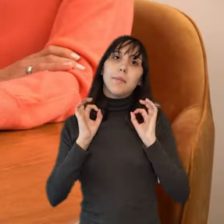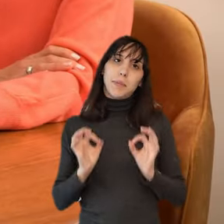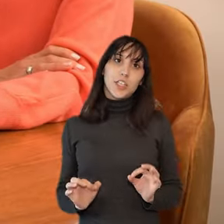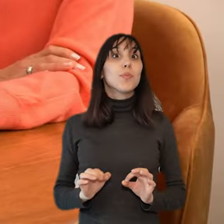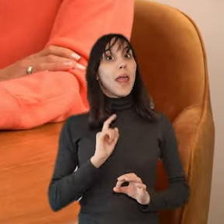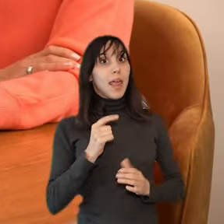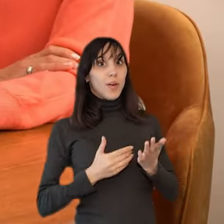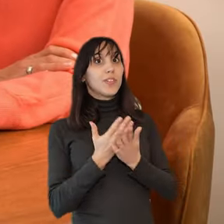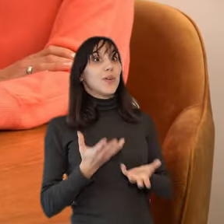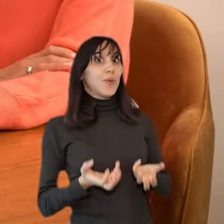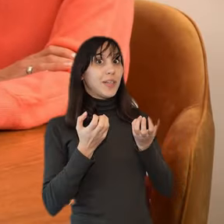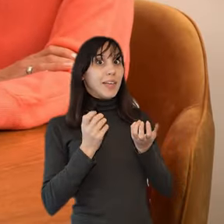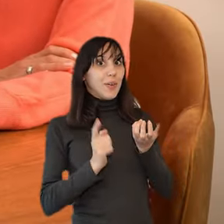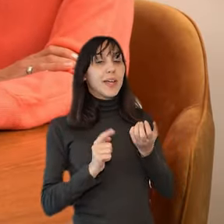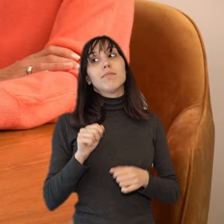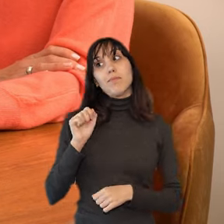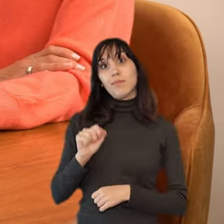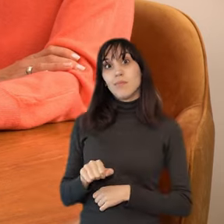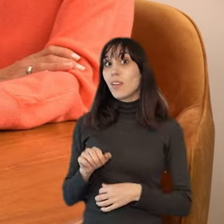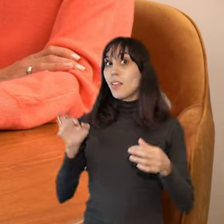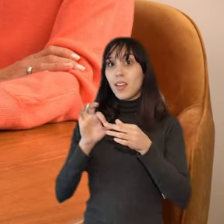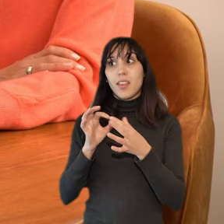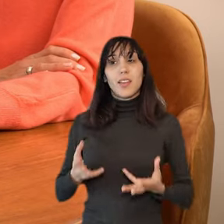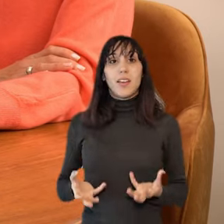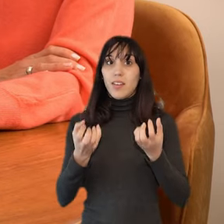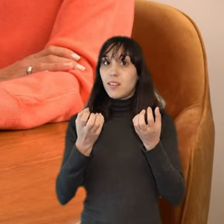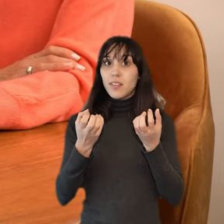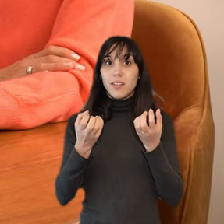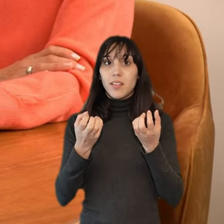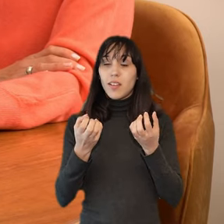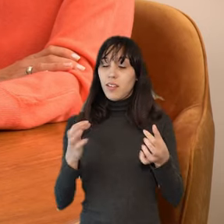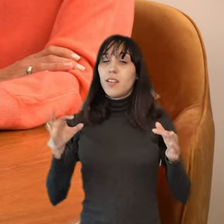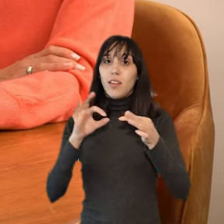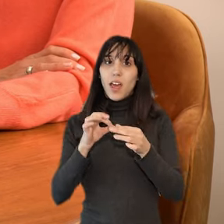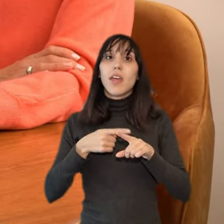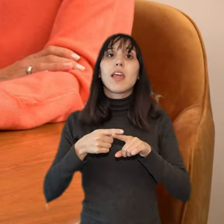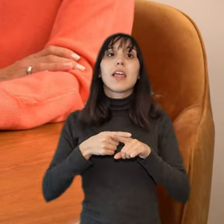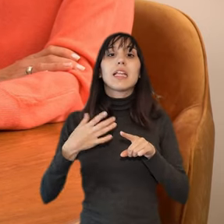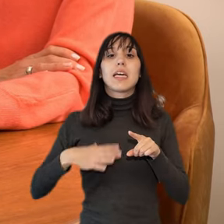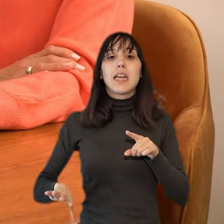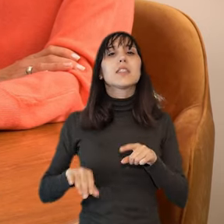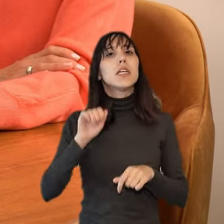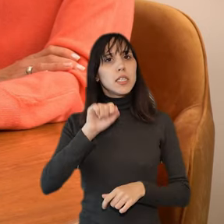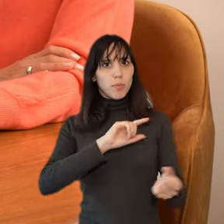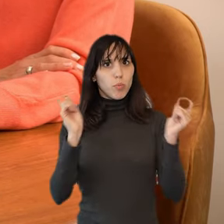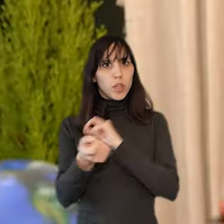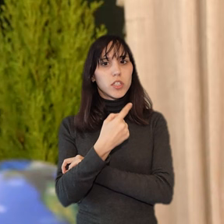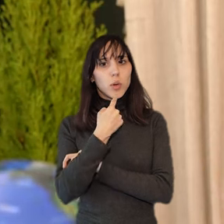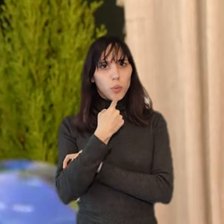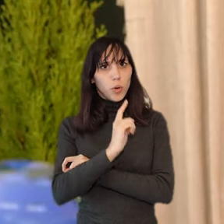querer não é a está continuar tem a ver com o querer não é tem muito a ver com a vontade mas é uma grande mudança não é